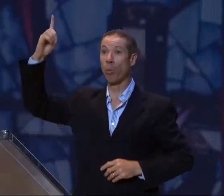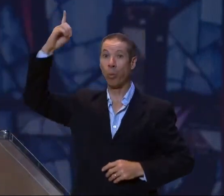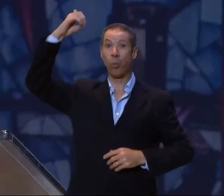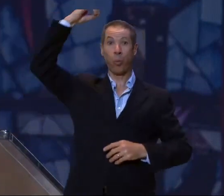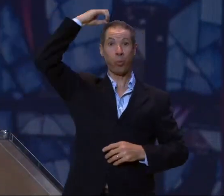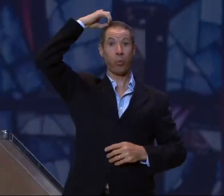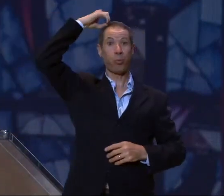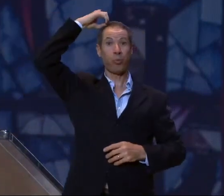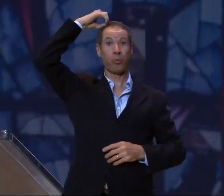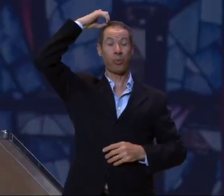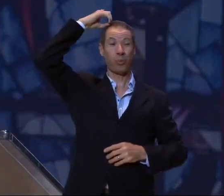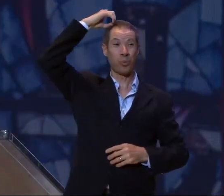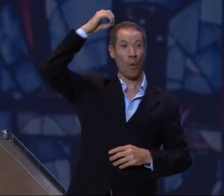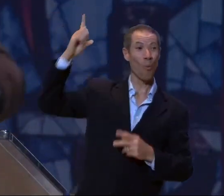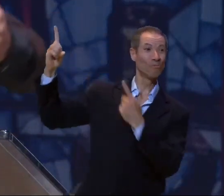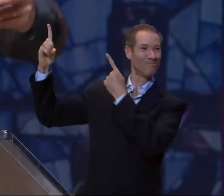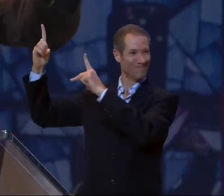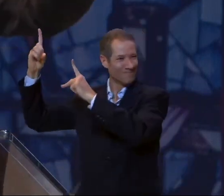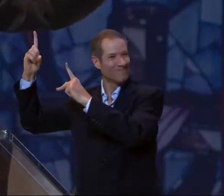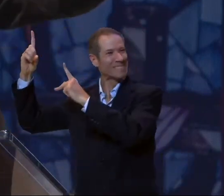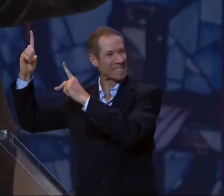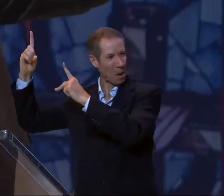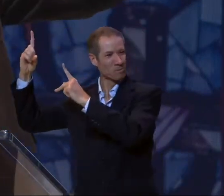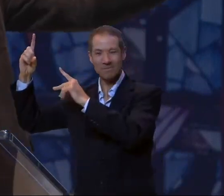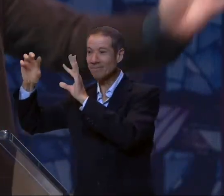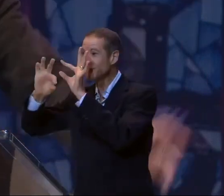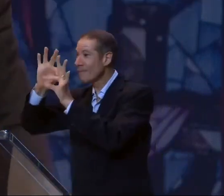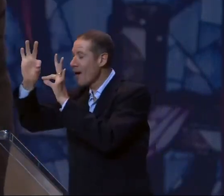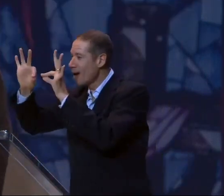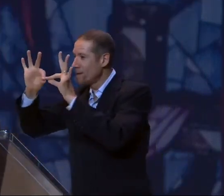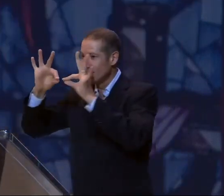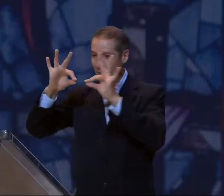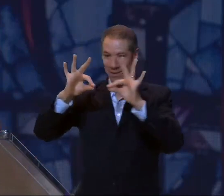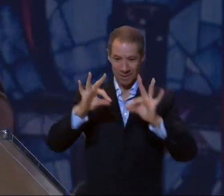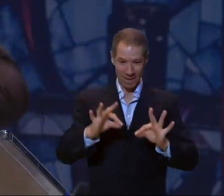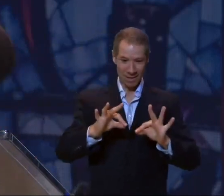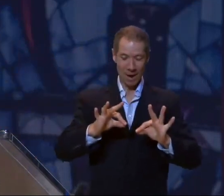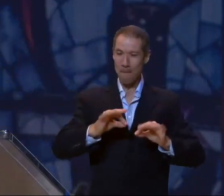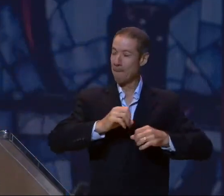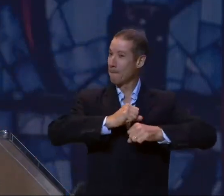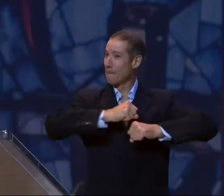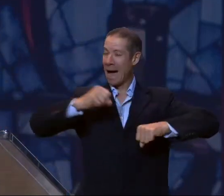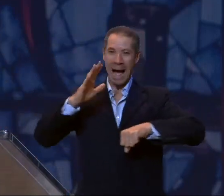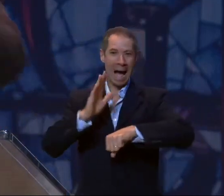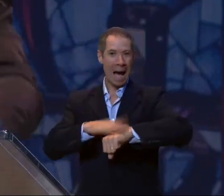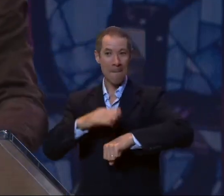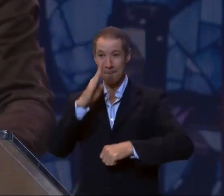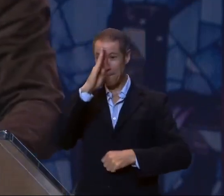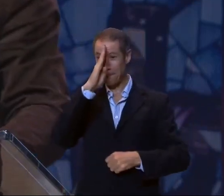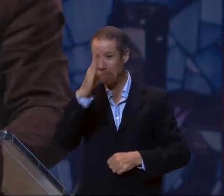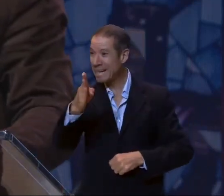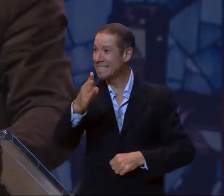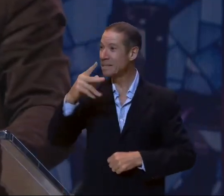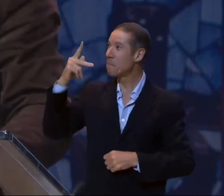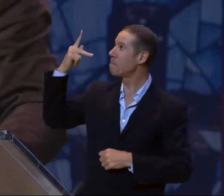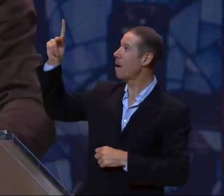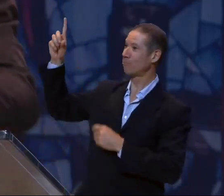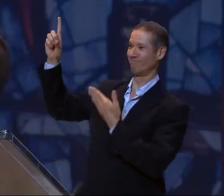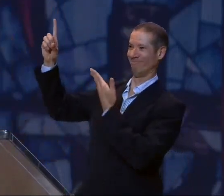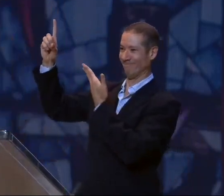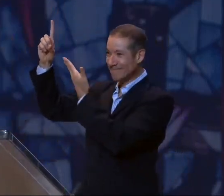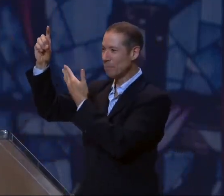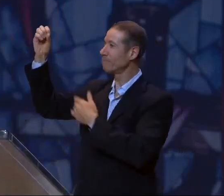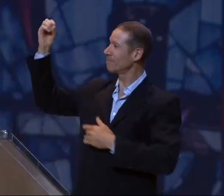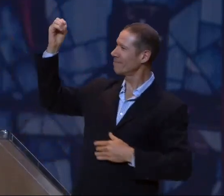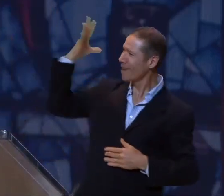Deus. Seria o quê? O presente maior de Deus, o favor maior de Deus,